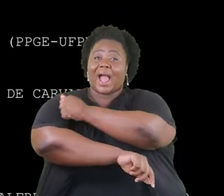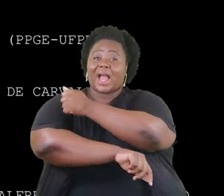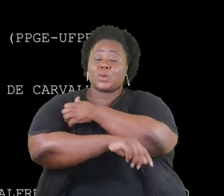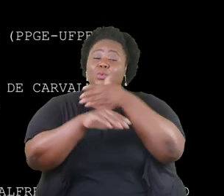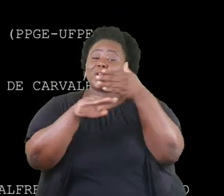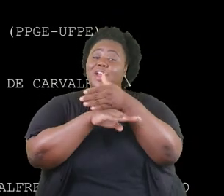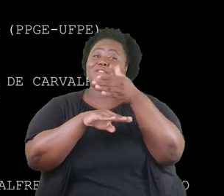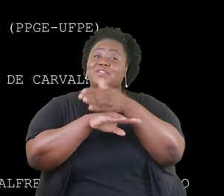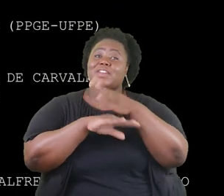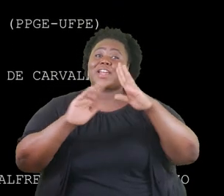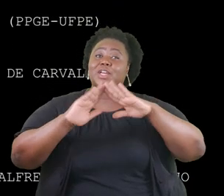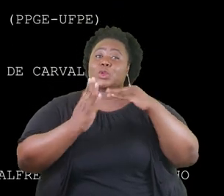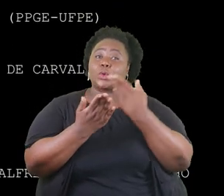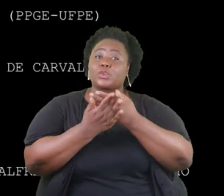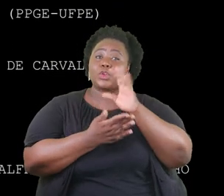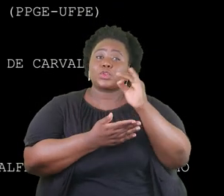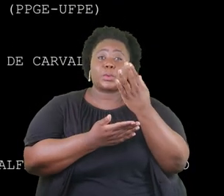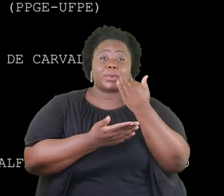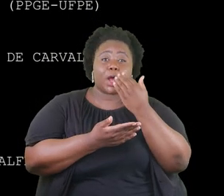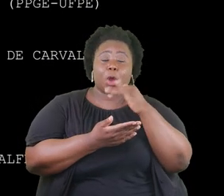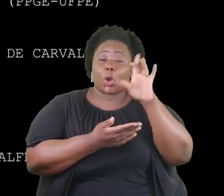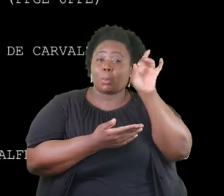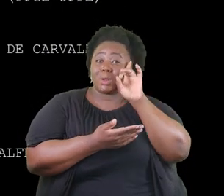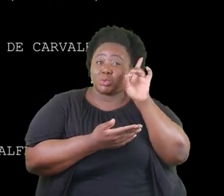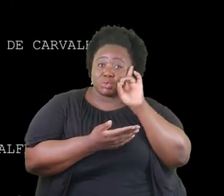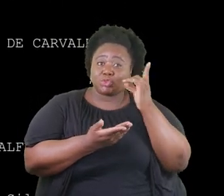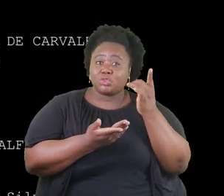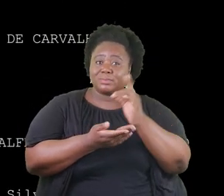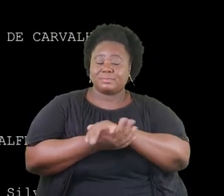Frequenta as instituições apenas para ter o alimento do dia.